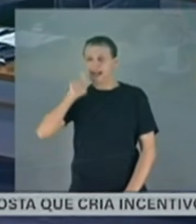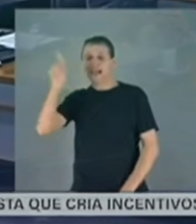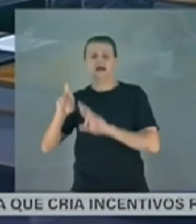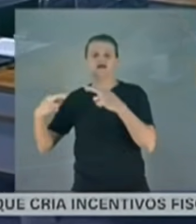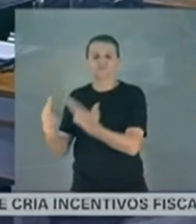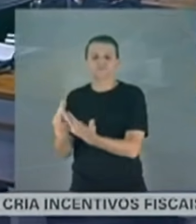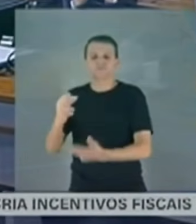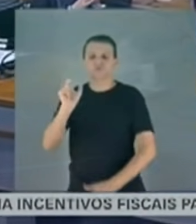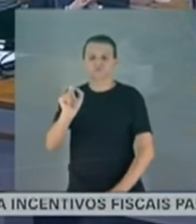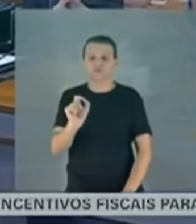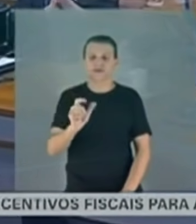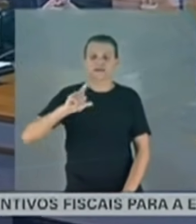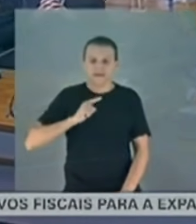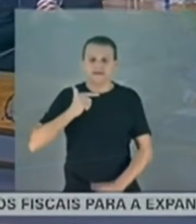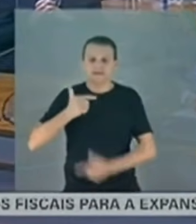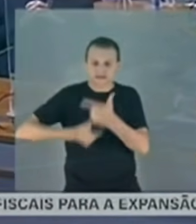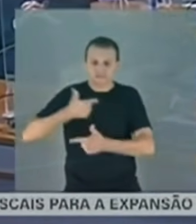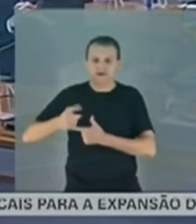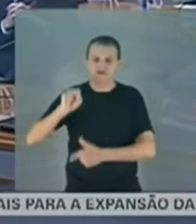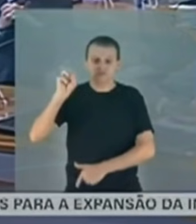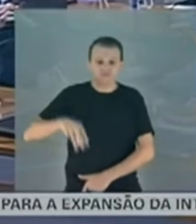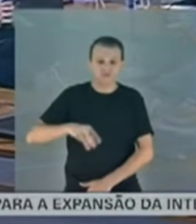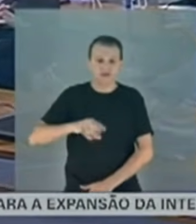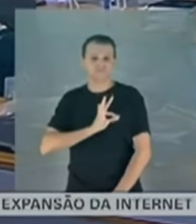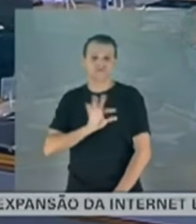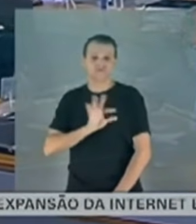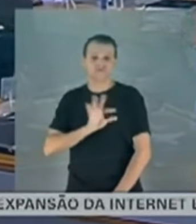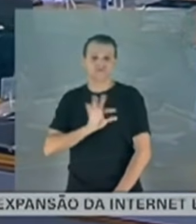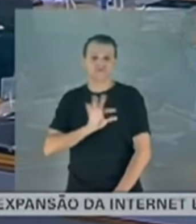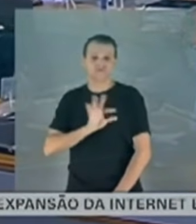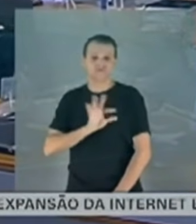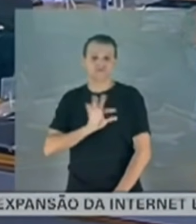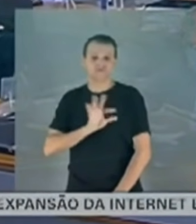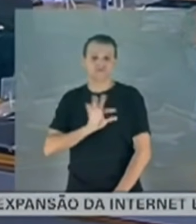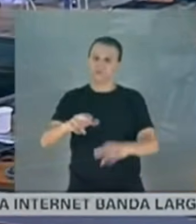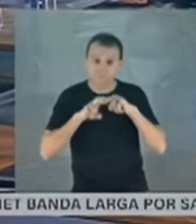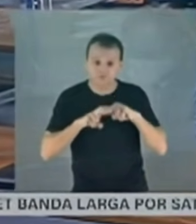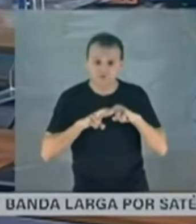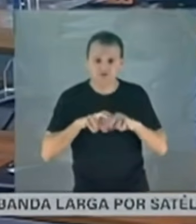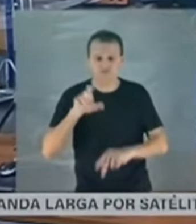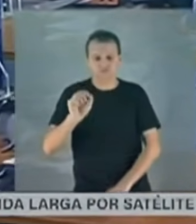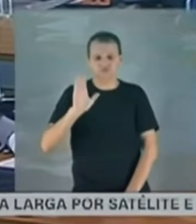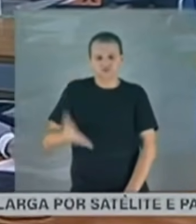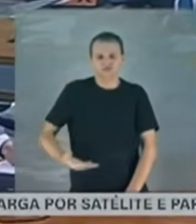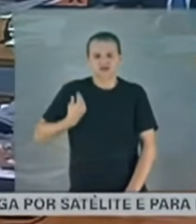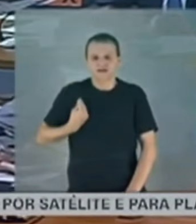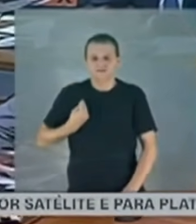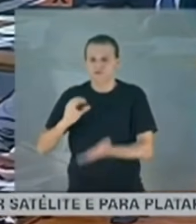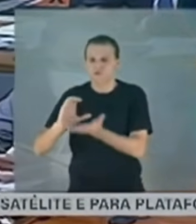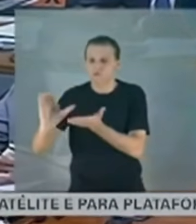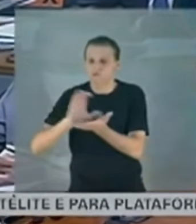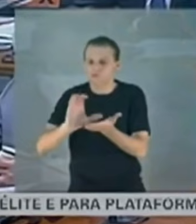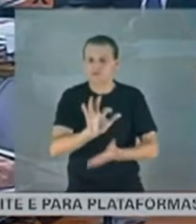onde houve operações da Polícia Federal. Por isso os que estão sendo, e onde houve recursos federais.